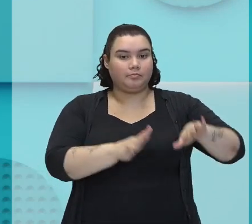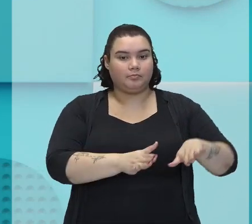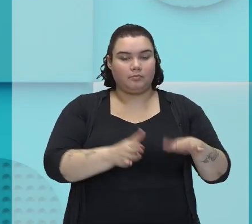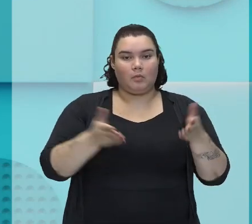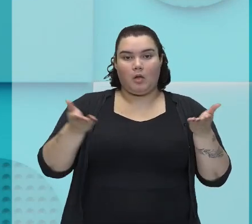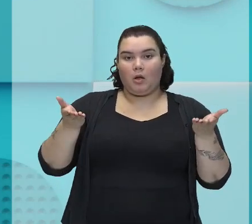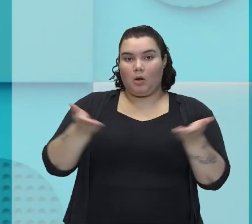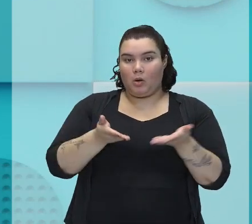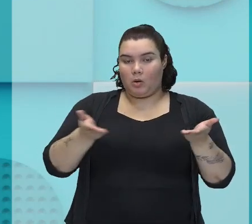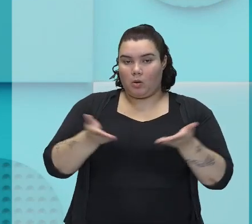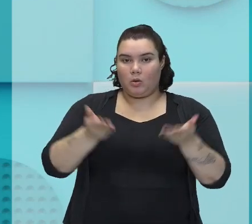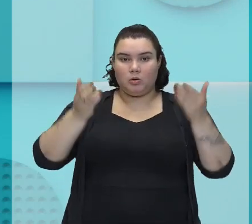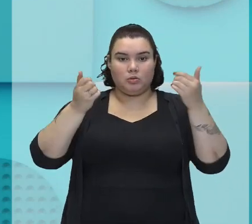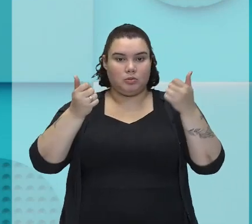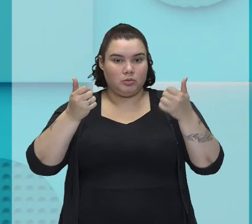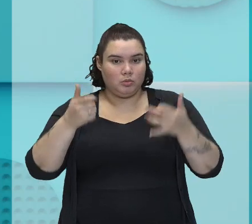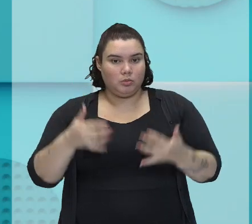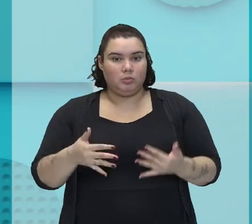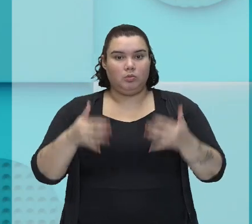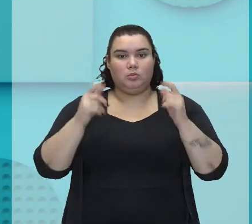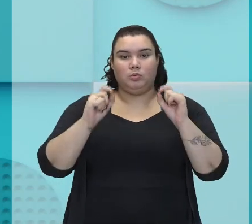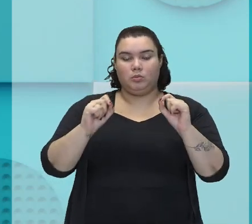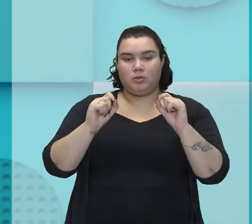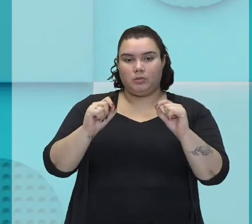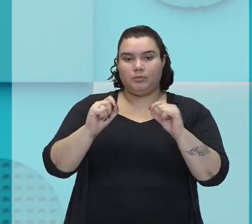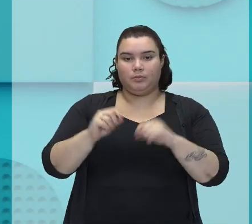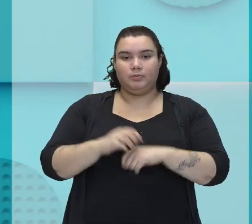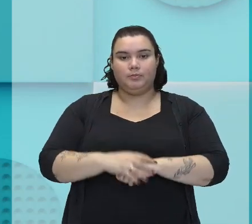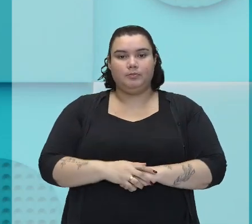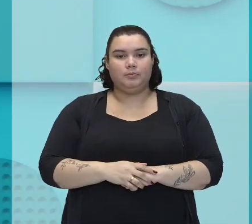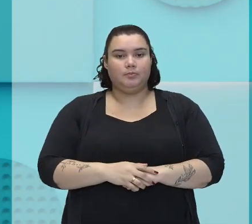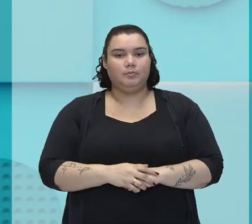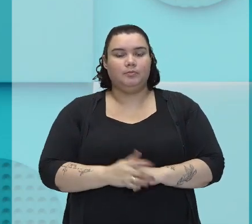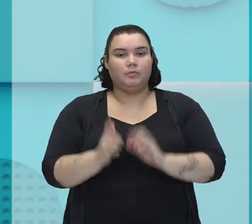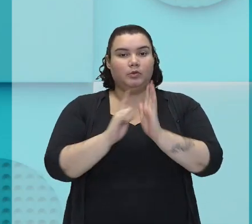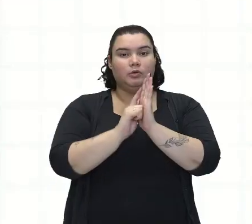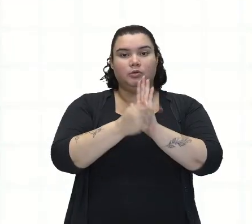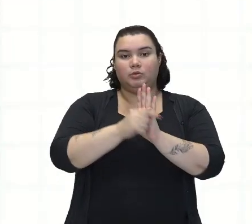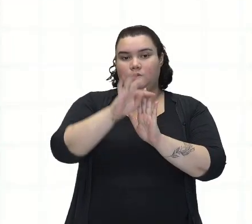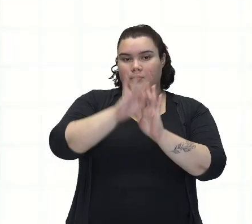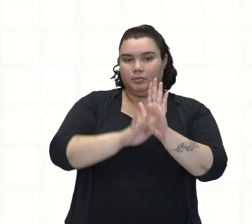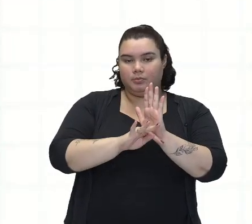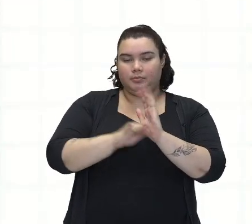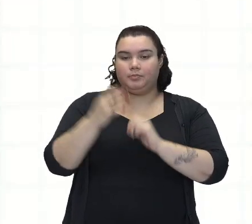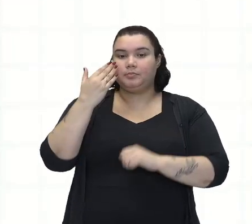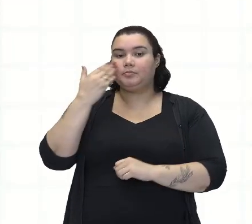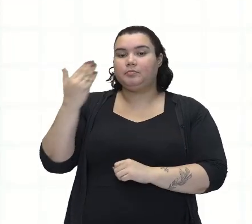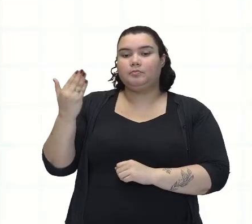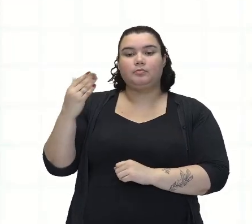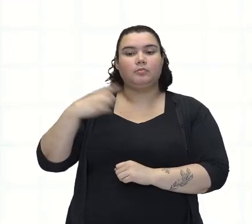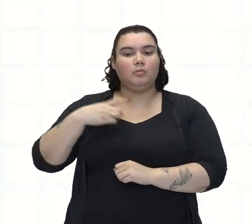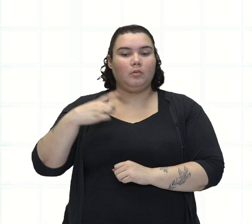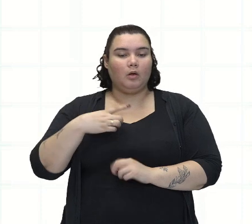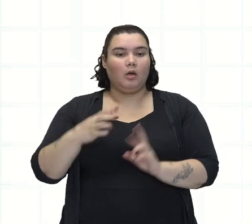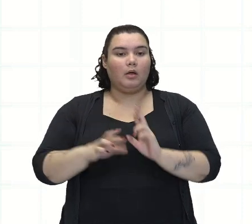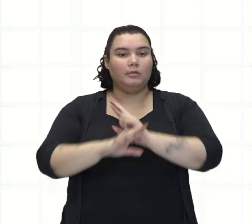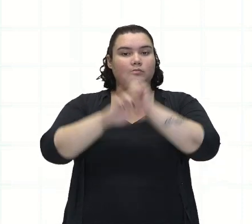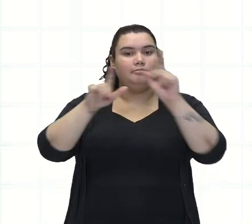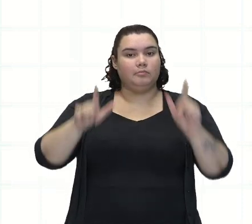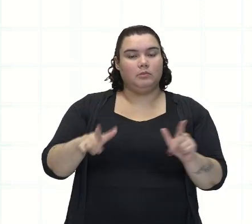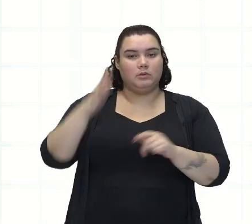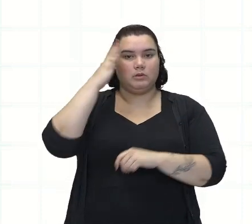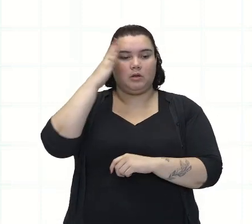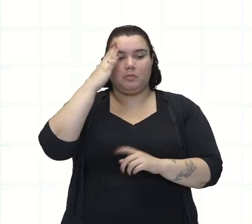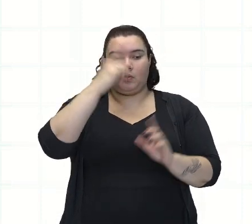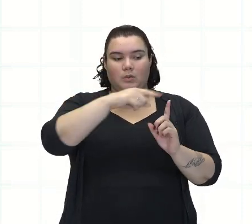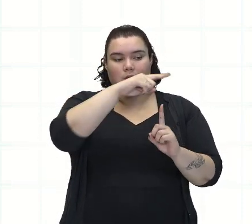essa parte de conceituação de tipologia textual, vamos ao gênero textual, para justamente diferenciar da